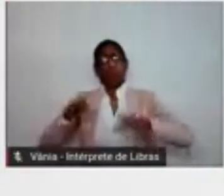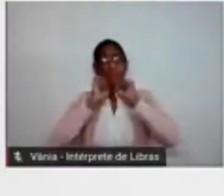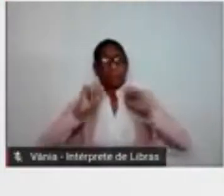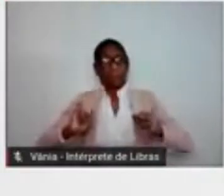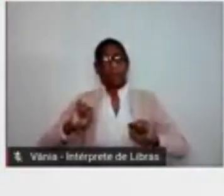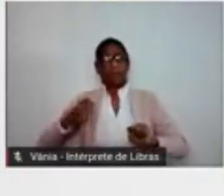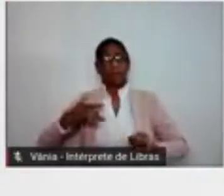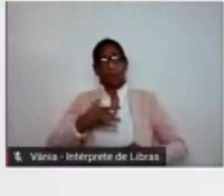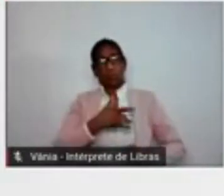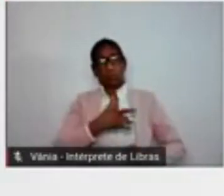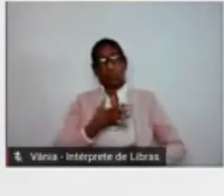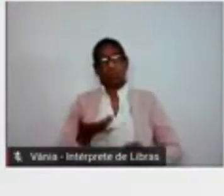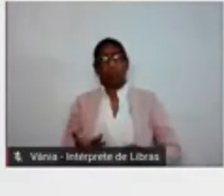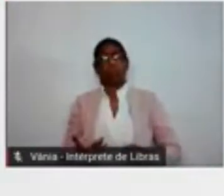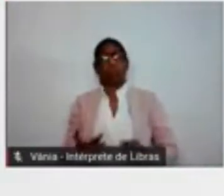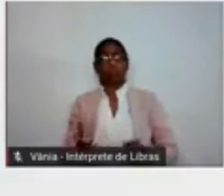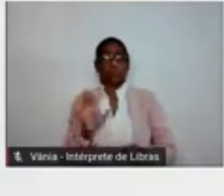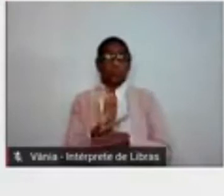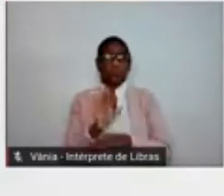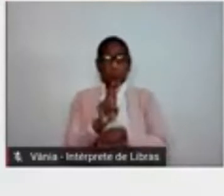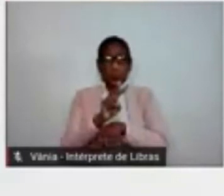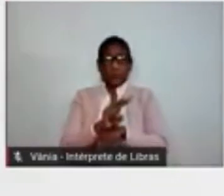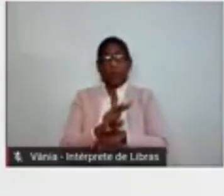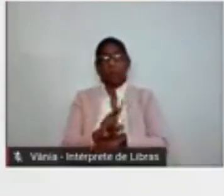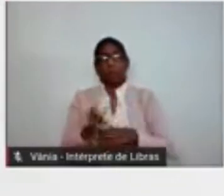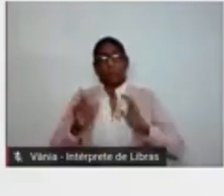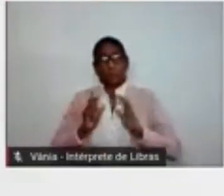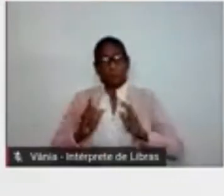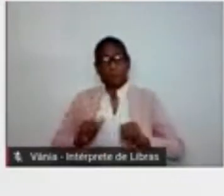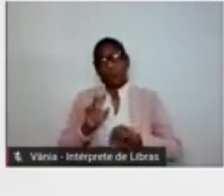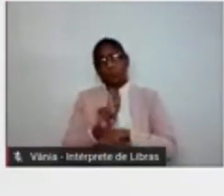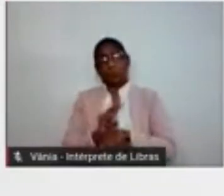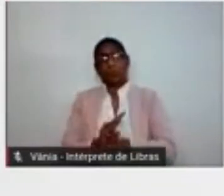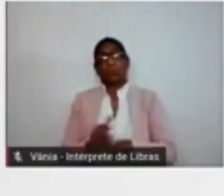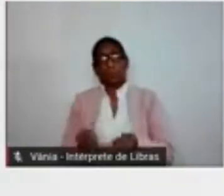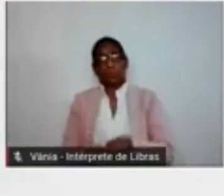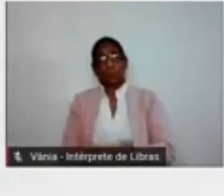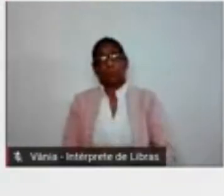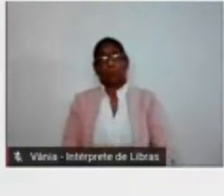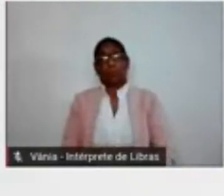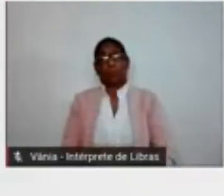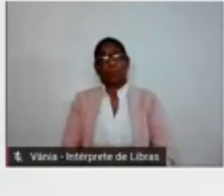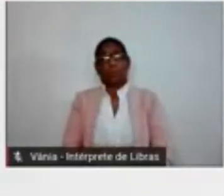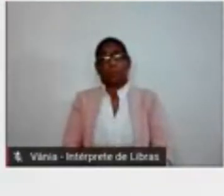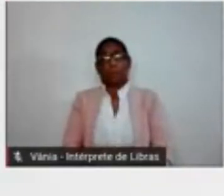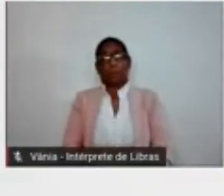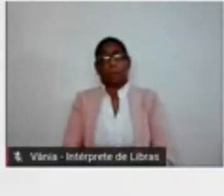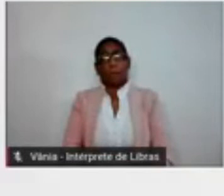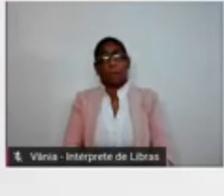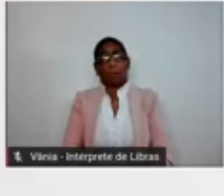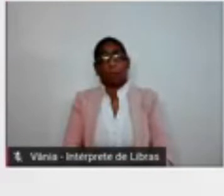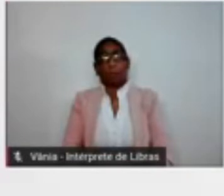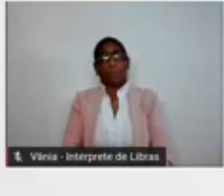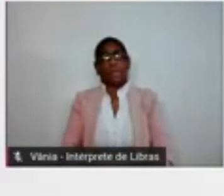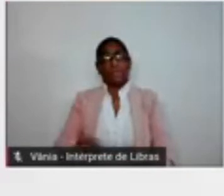detalhado e que preza, né, pelo rigor aí sanitário que seja obedecido, porque se a